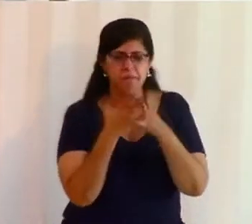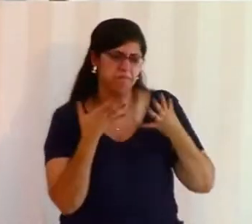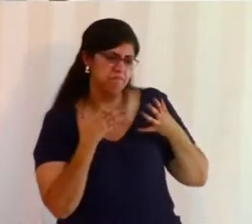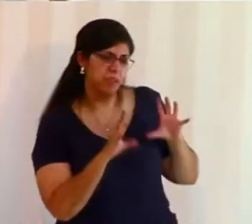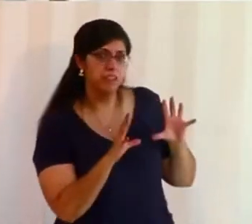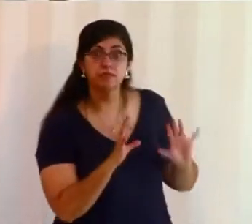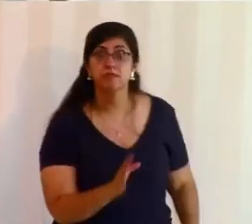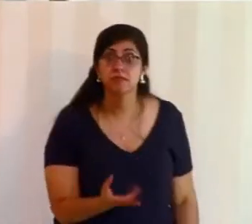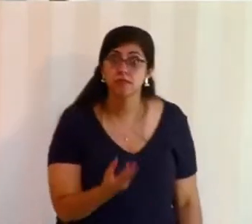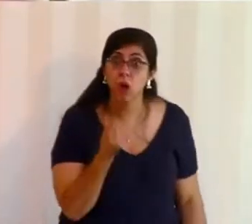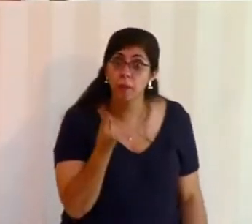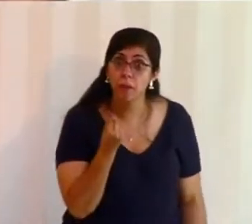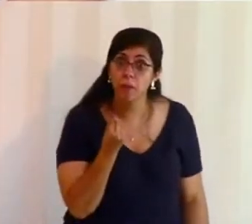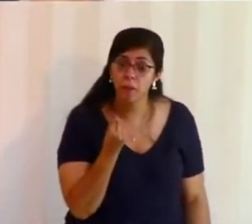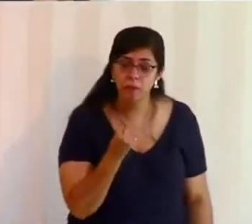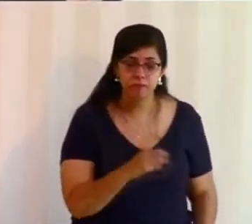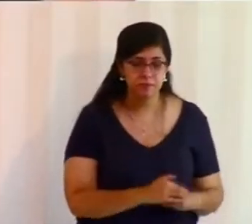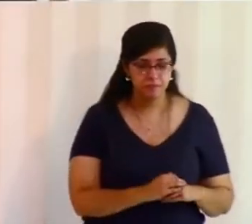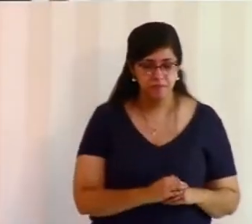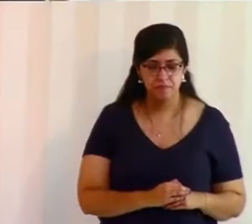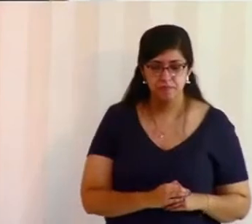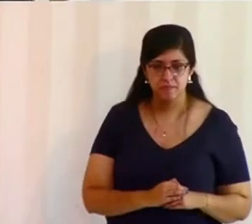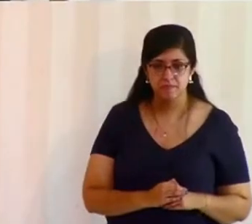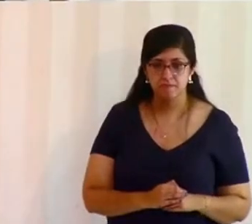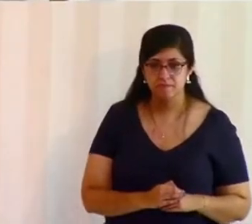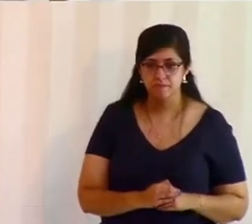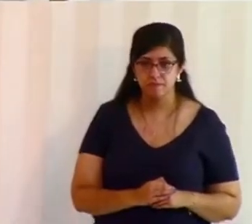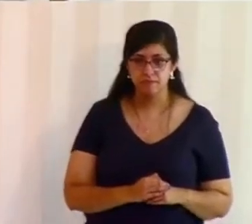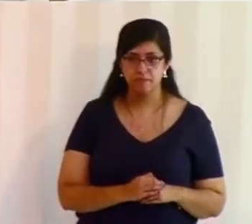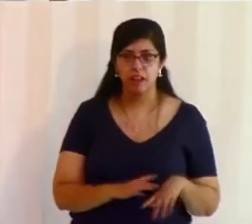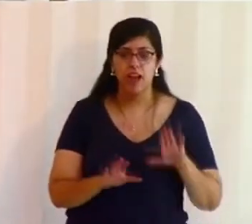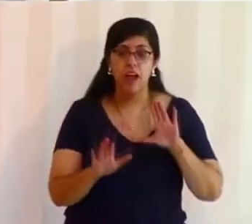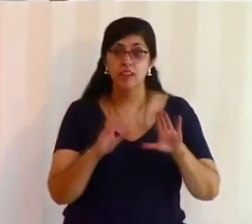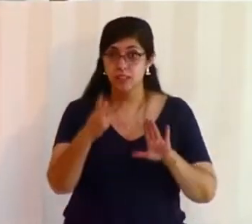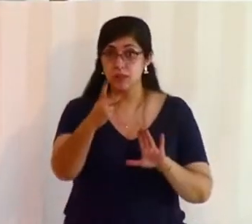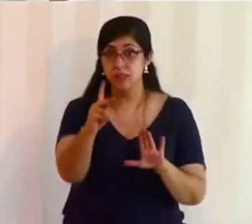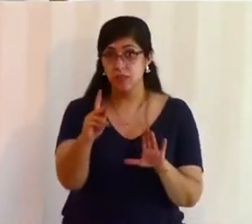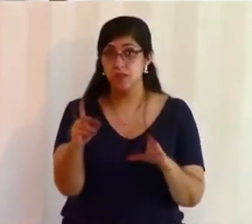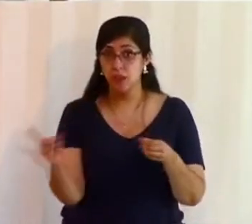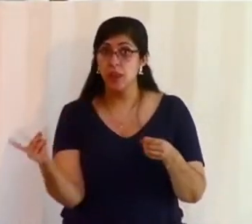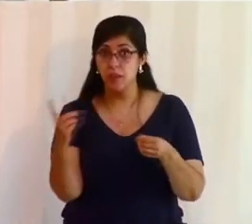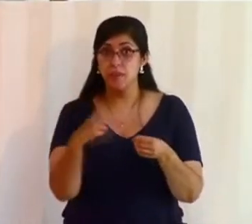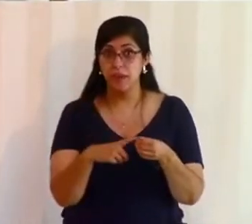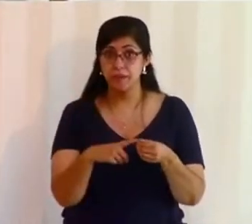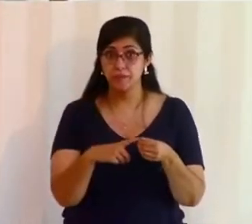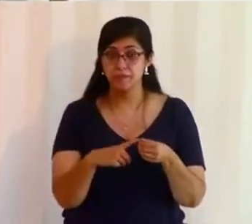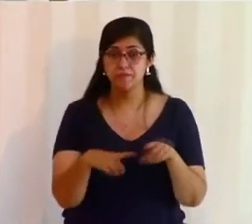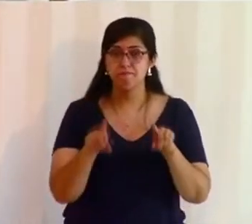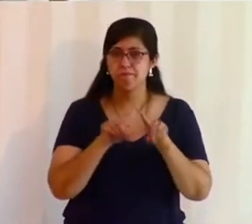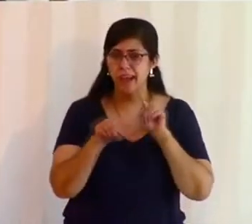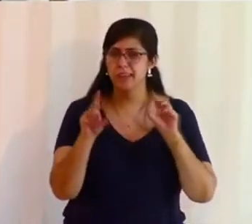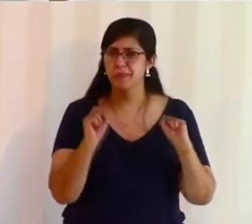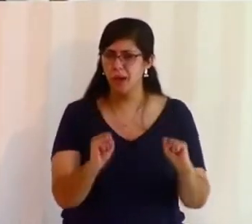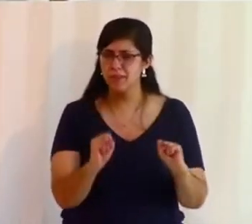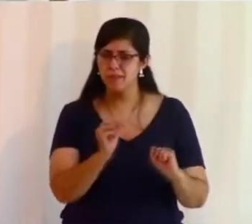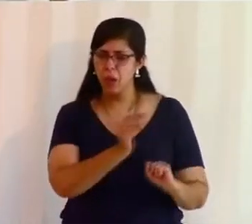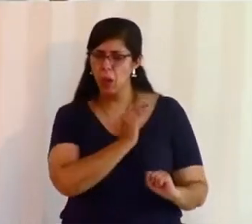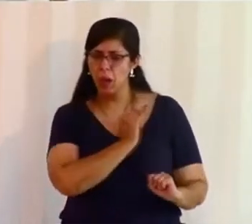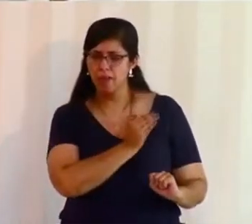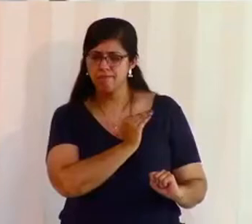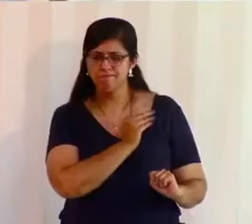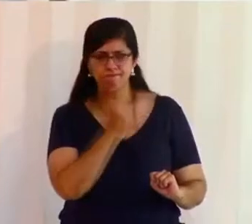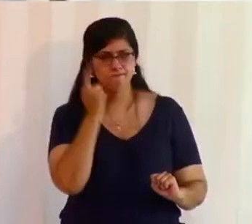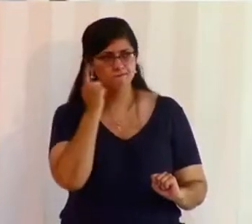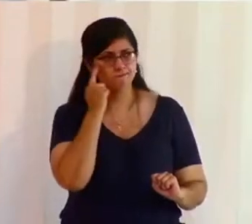Talvez não seja o seu caso, você está aqui, louvado seja Deus por isso, Mas você pode fazer uma revisitação aí no seu coração e falar